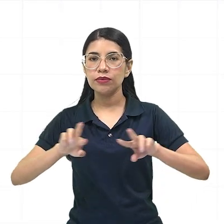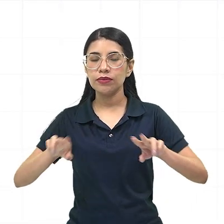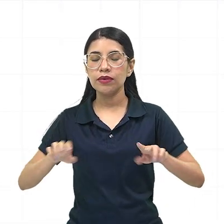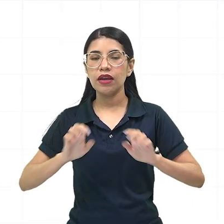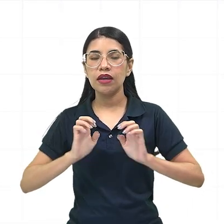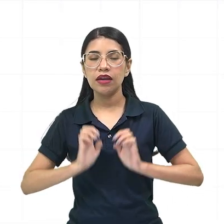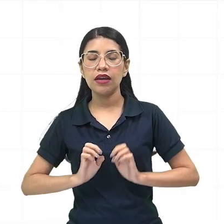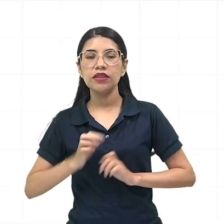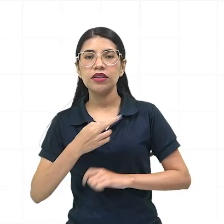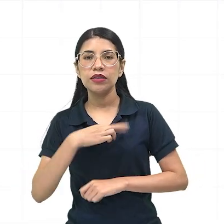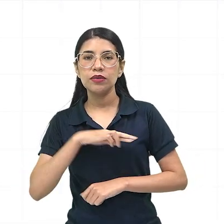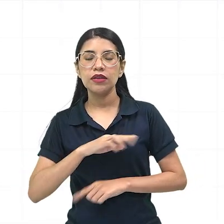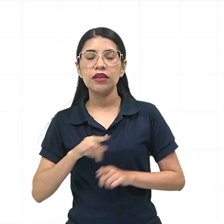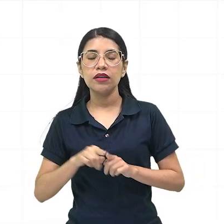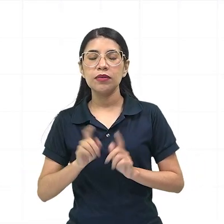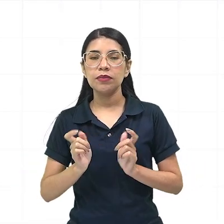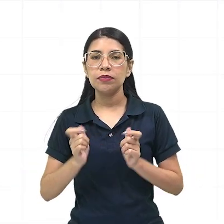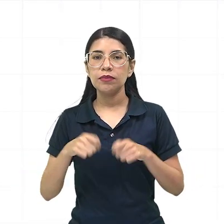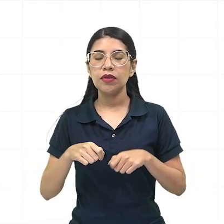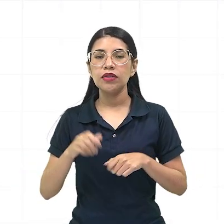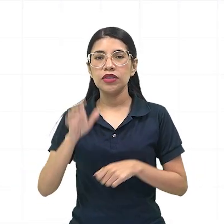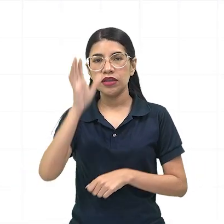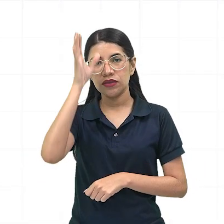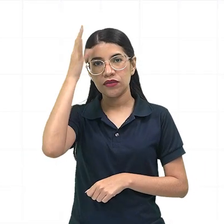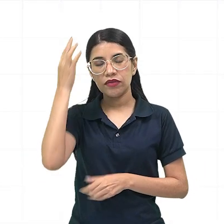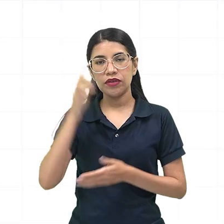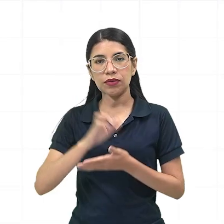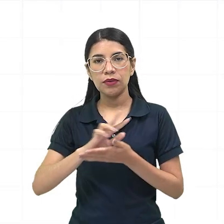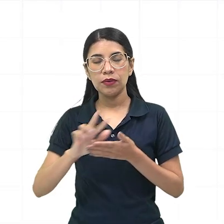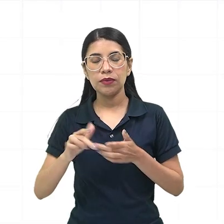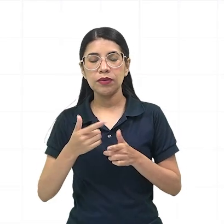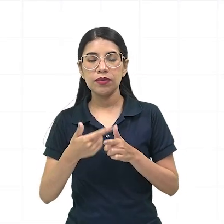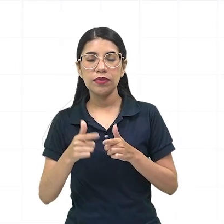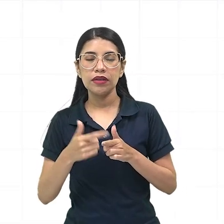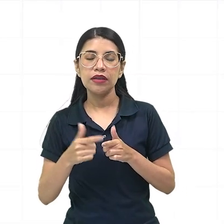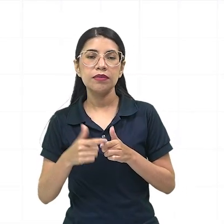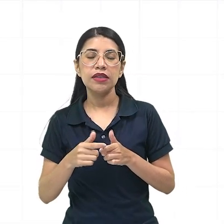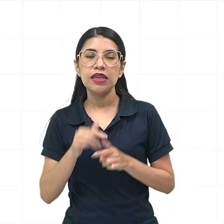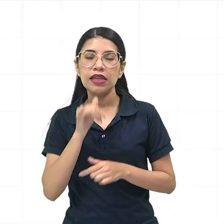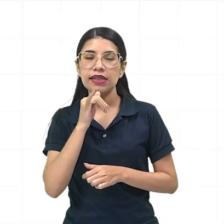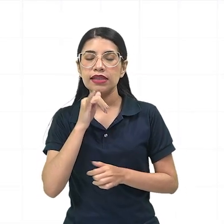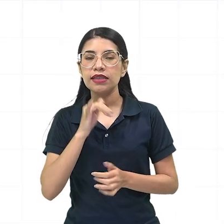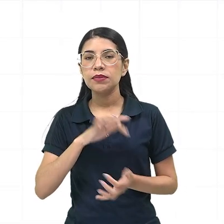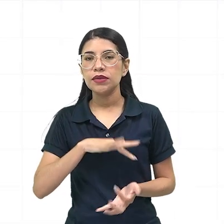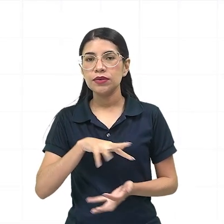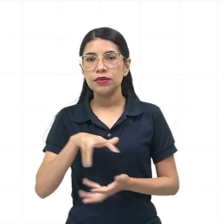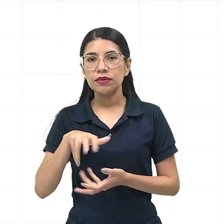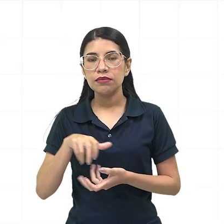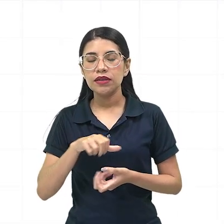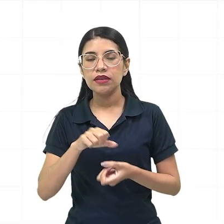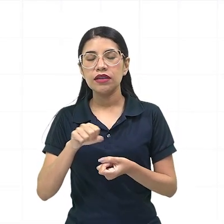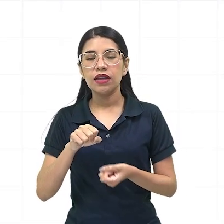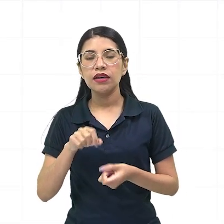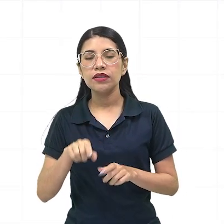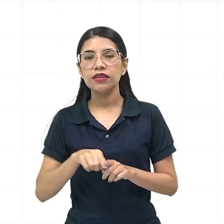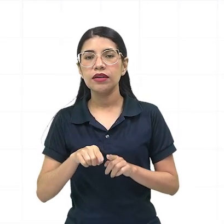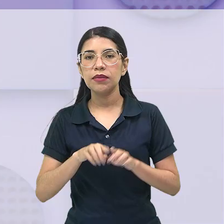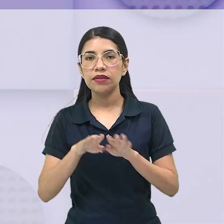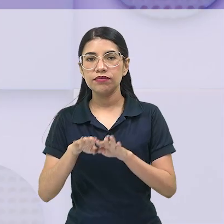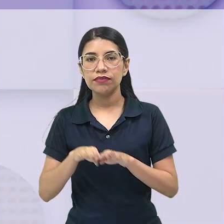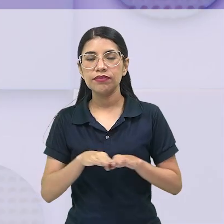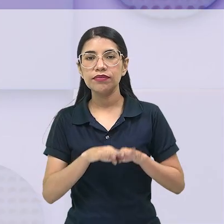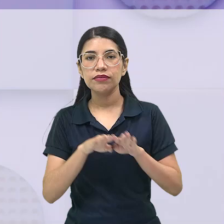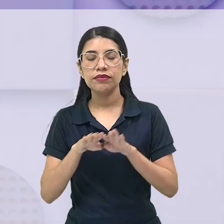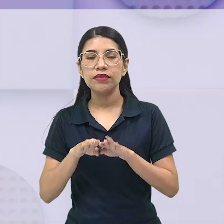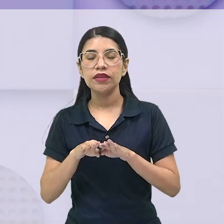religiosa pode oferecer soluções para dilemas éticos modernos, como a sustentabilidade e também a igualdade.